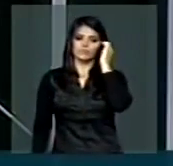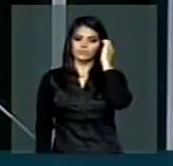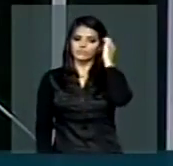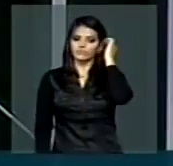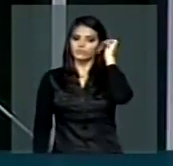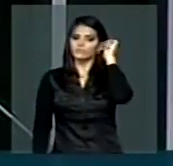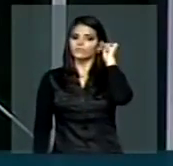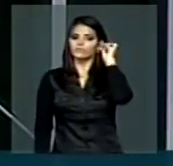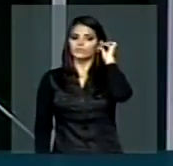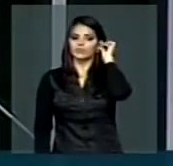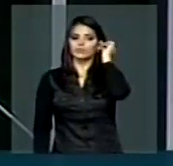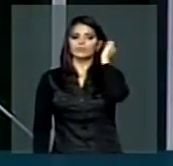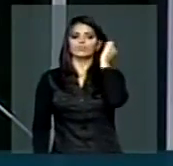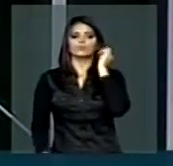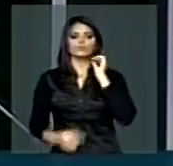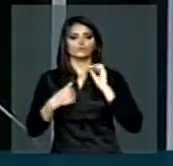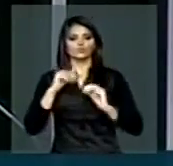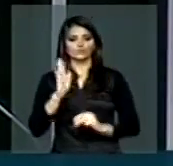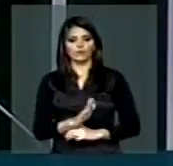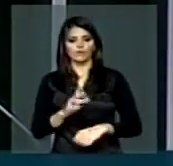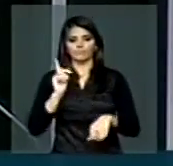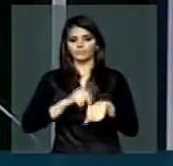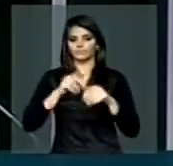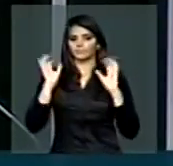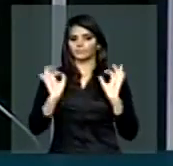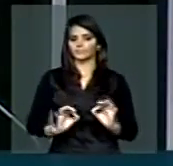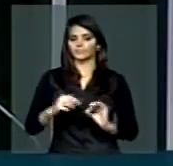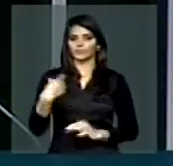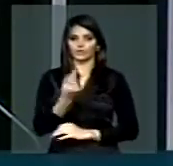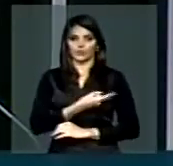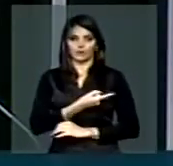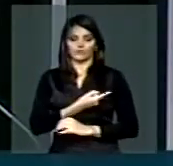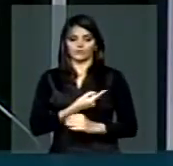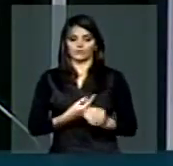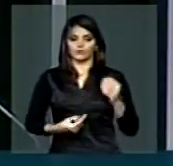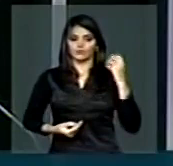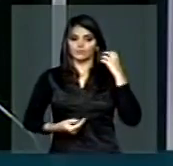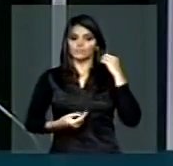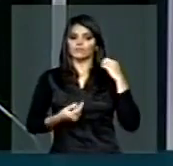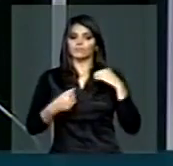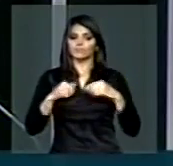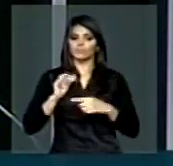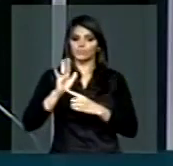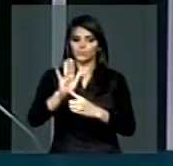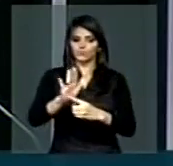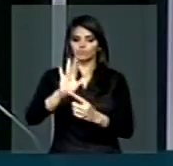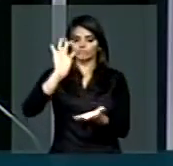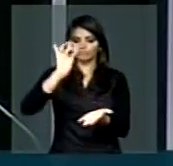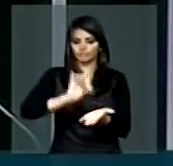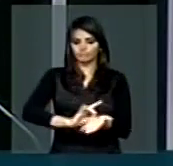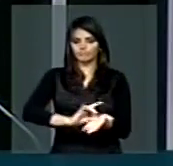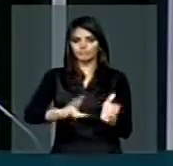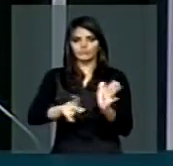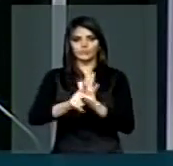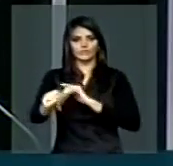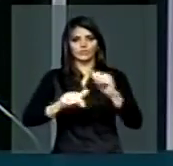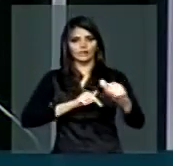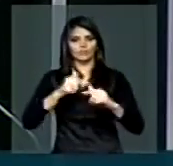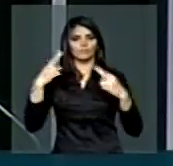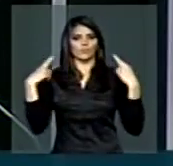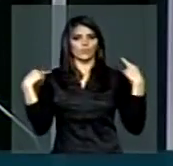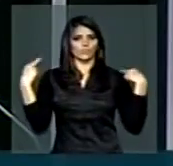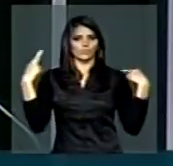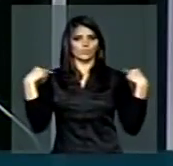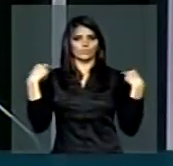Já estava na hora do Parlamento brasileiro demonstrar o seu reconhecimento pela atividade de